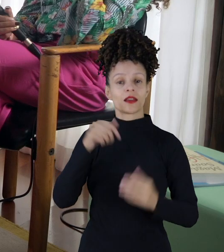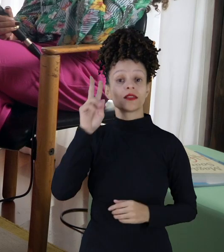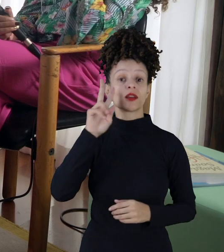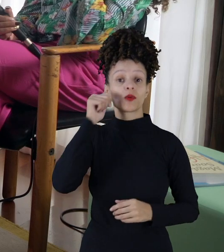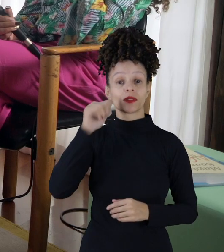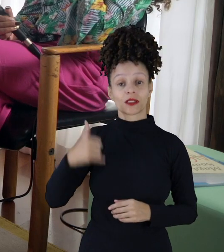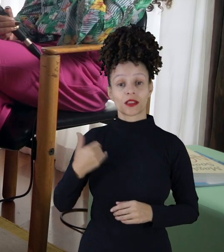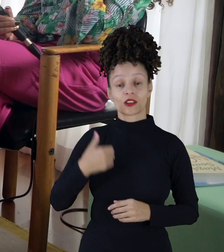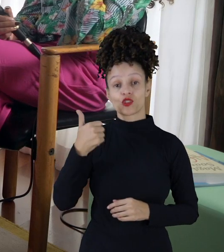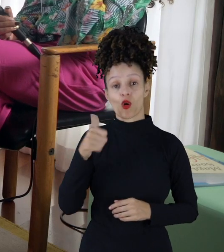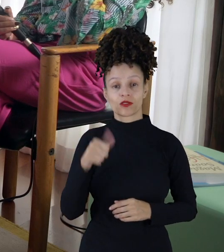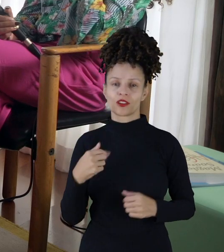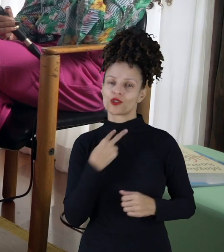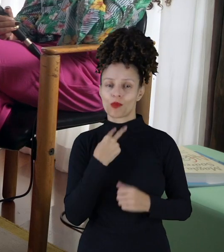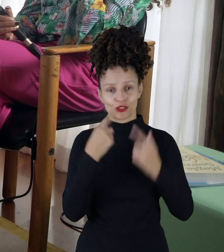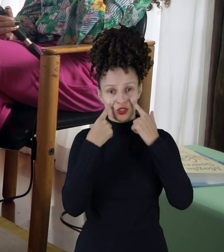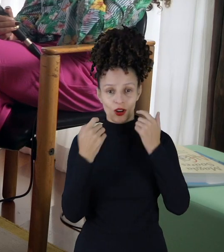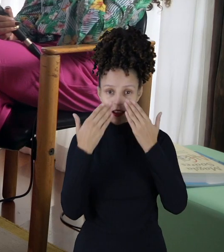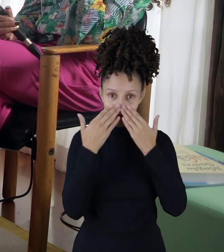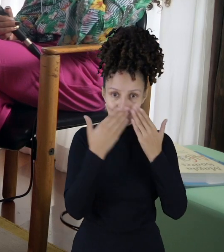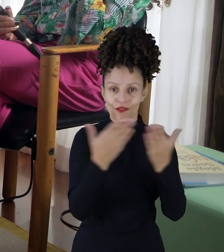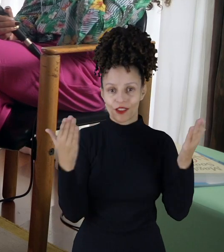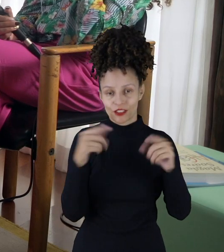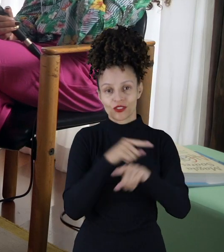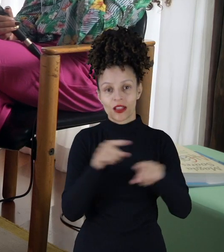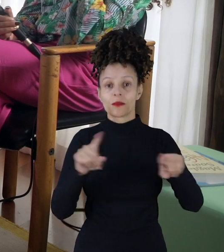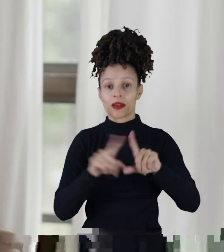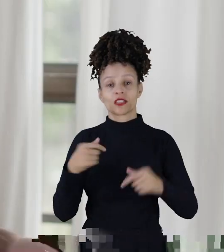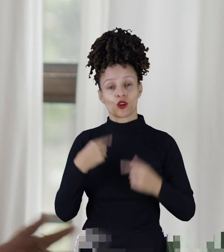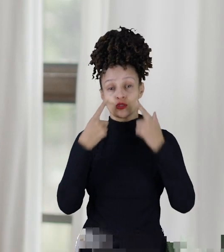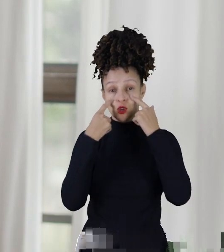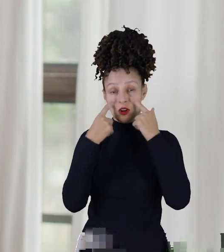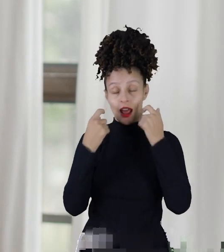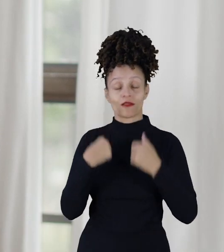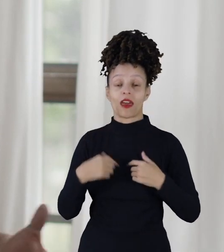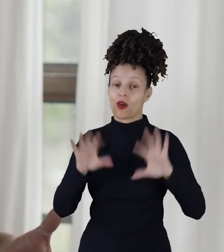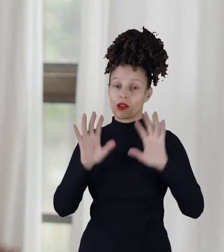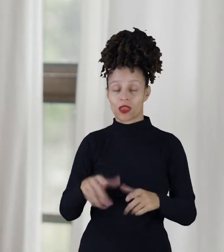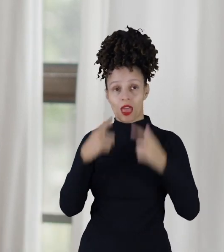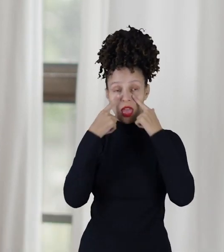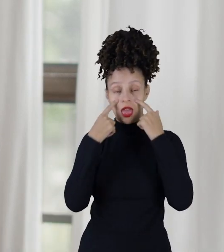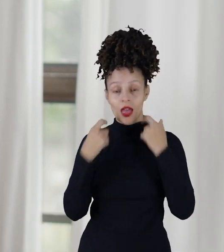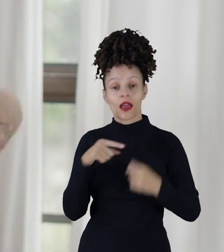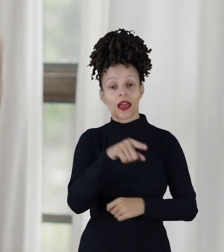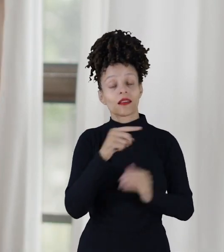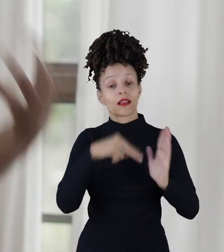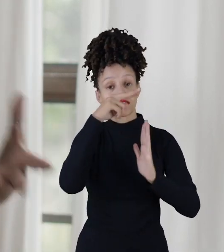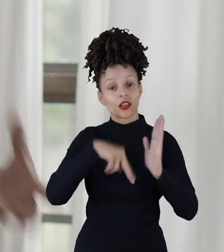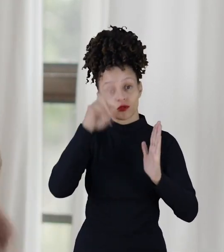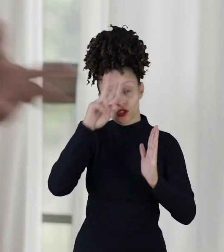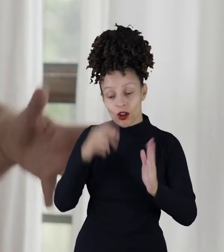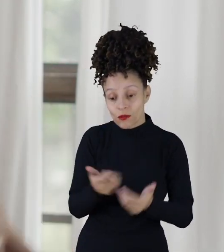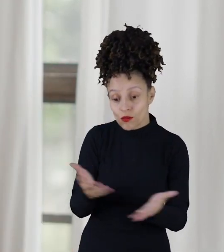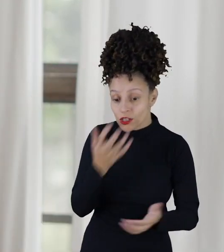lembro de uma menina de 11 anos, eu chorava. A gente não pode chorar na frente dos assistidos, mas eu chorava porque eu sou uma manteiga derretida. Ela leu